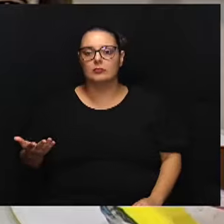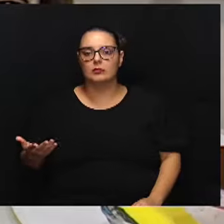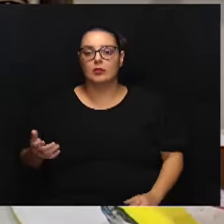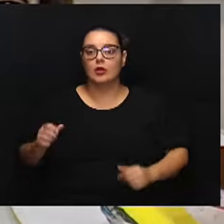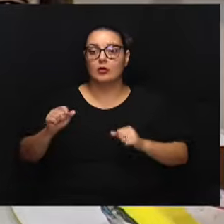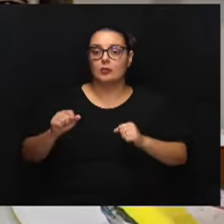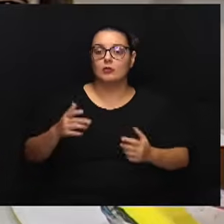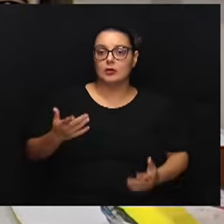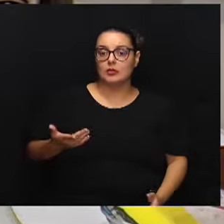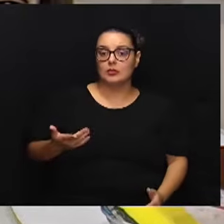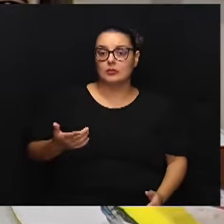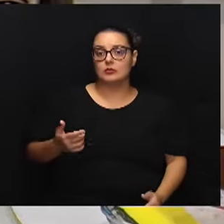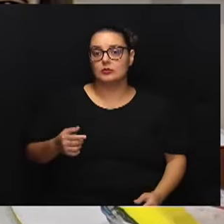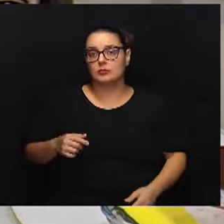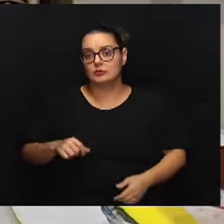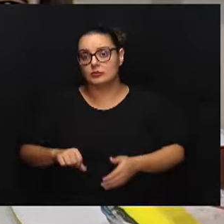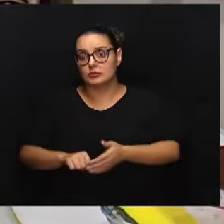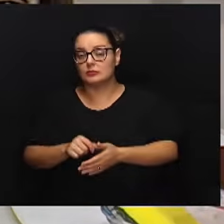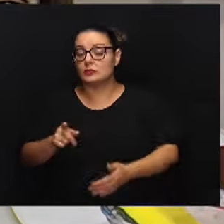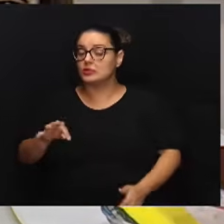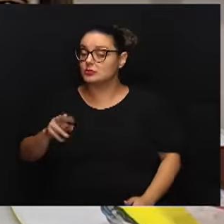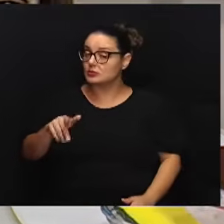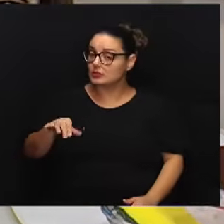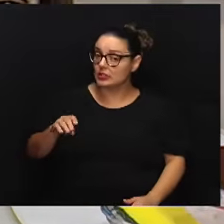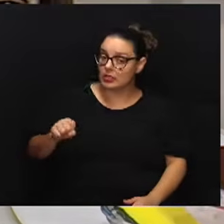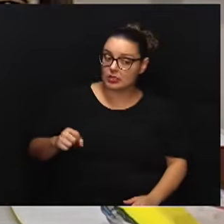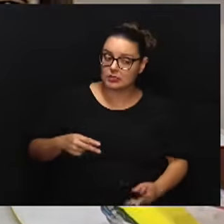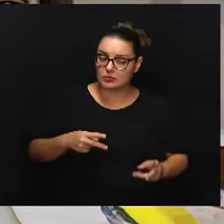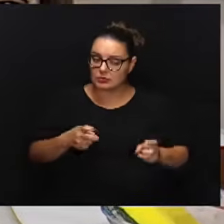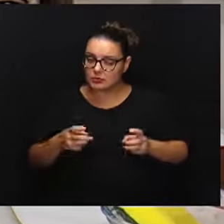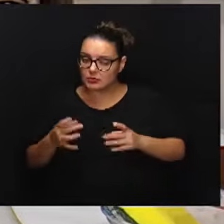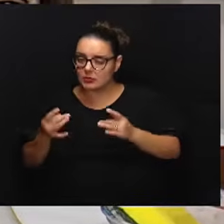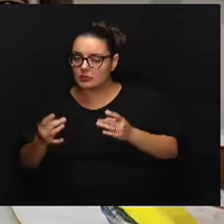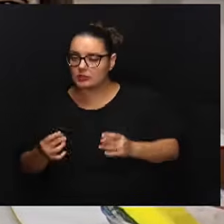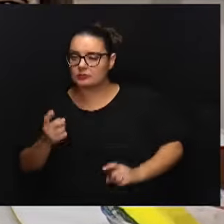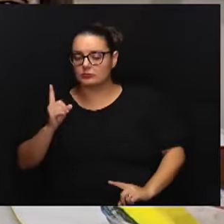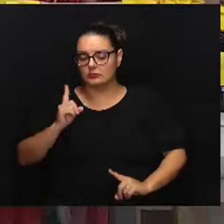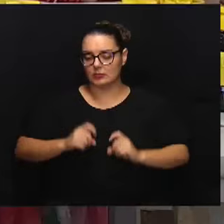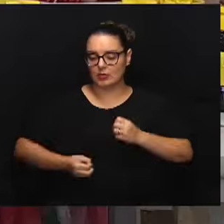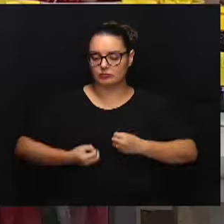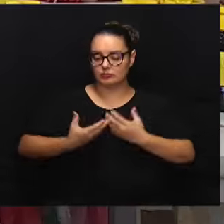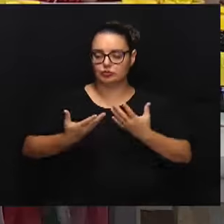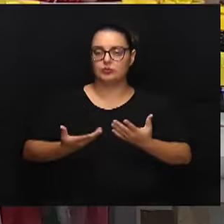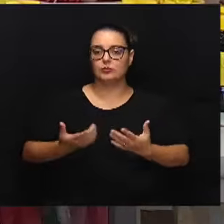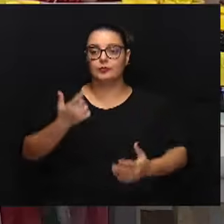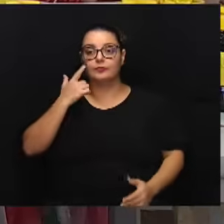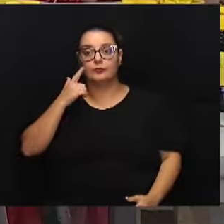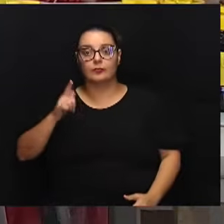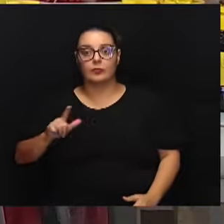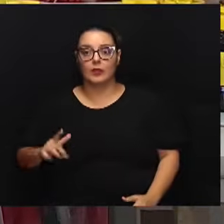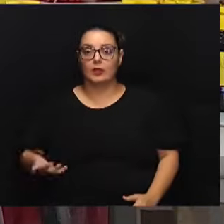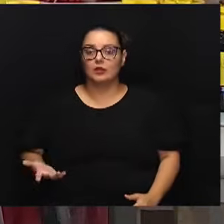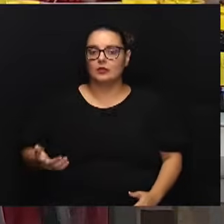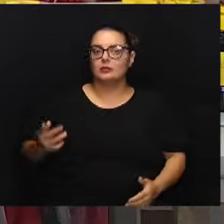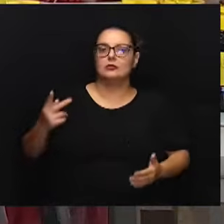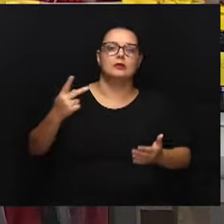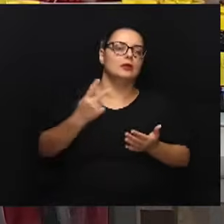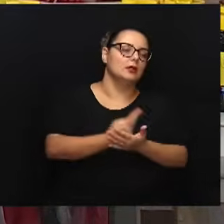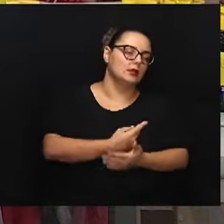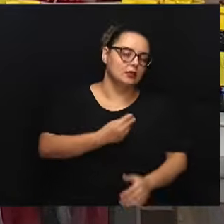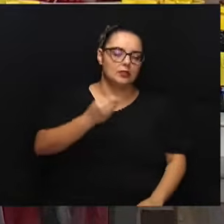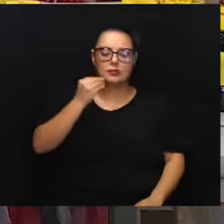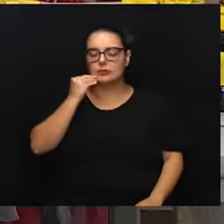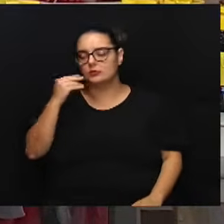poder dar os primeiros traços, conseguir enxergar certos detalhes para poder expressar. E é claro, você vai errando